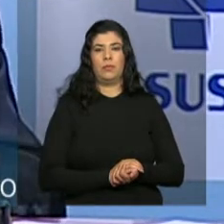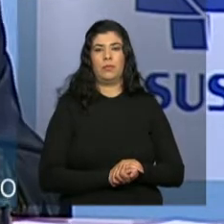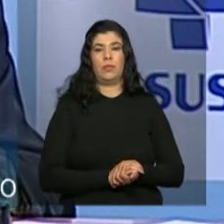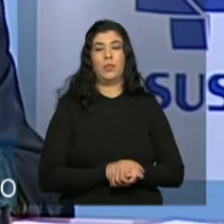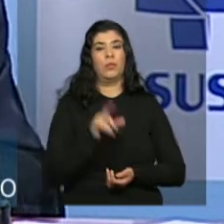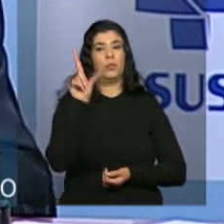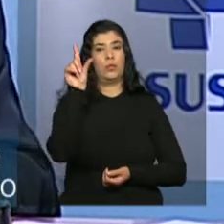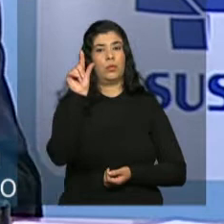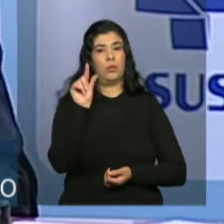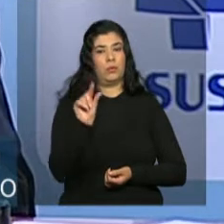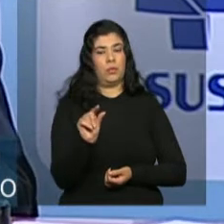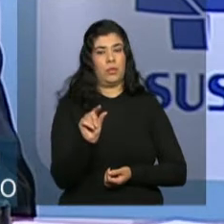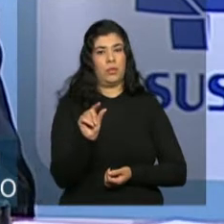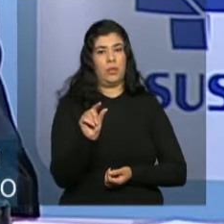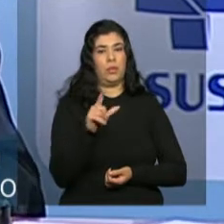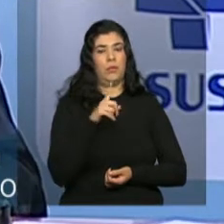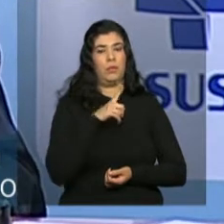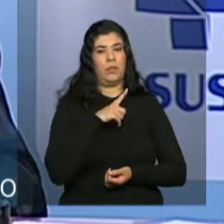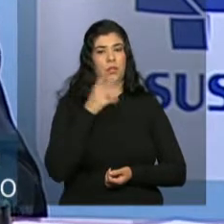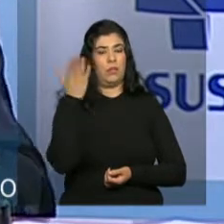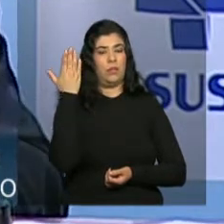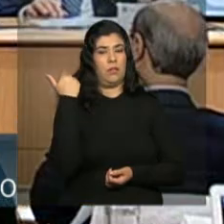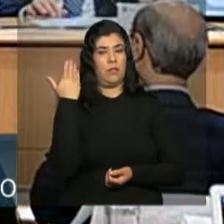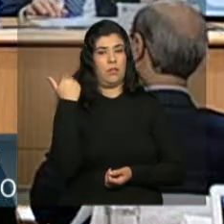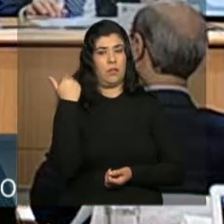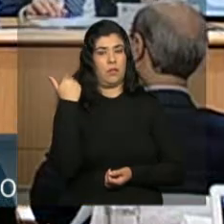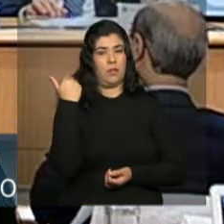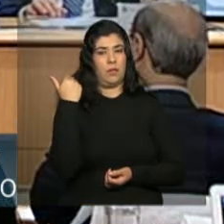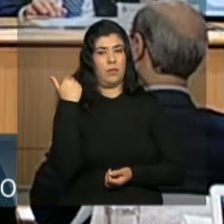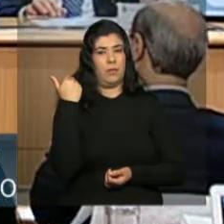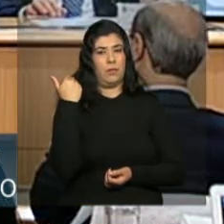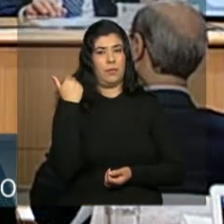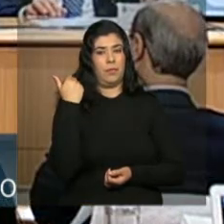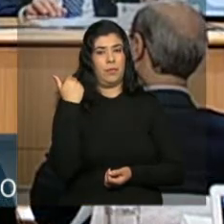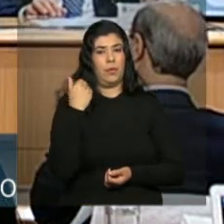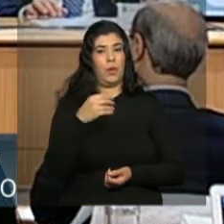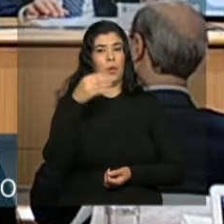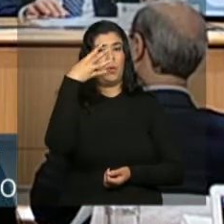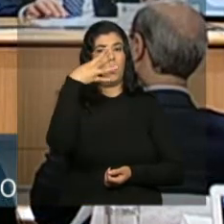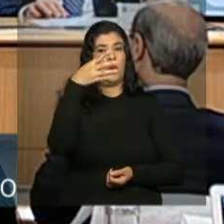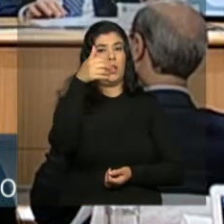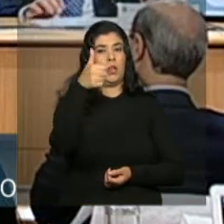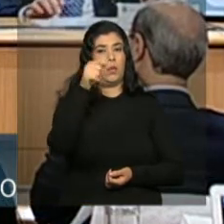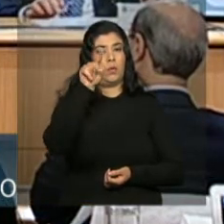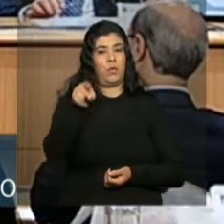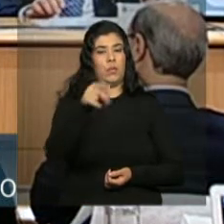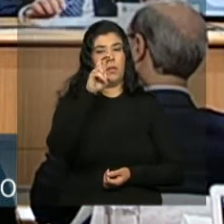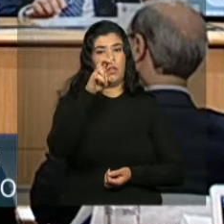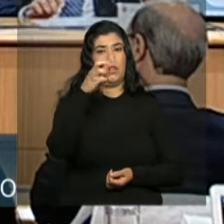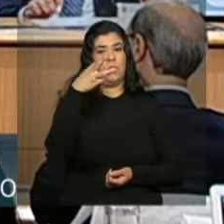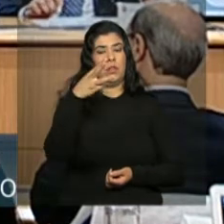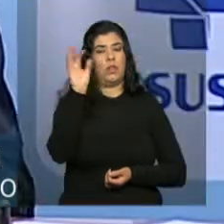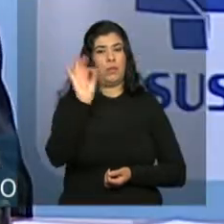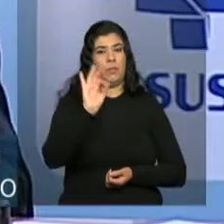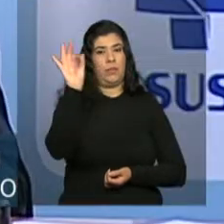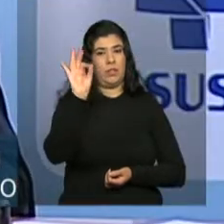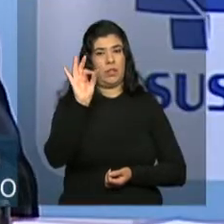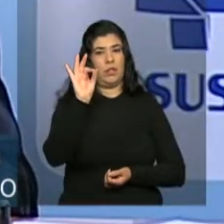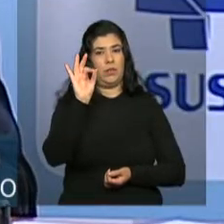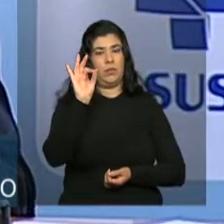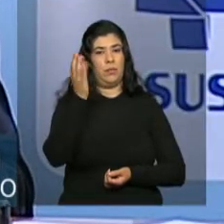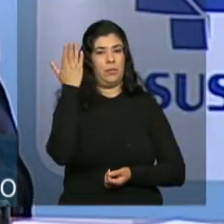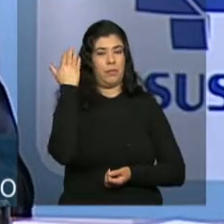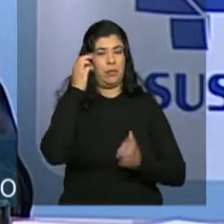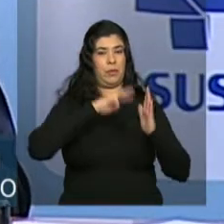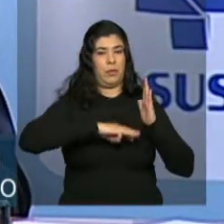reduziu de 50 não reduziu desculpa de 40 e 1,53 na metodologia anterior